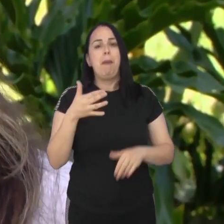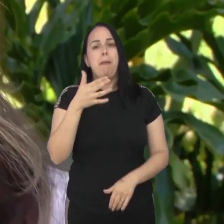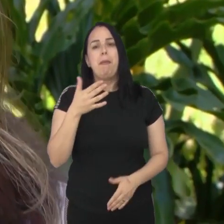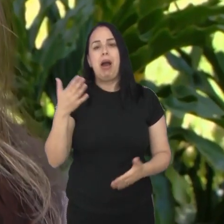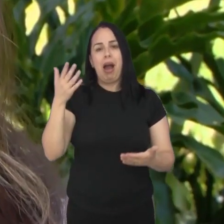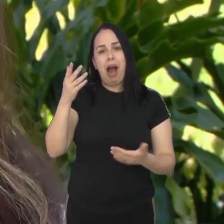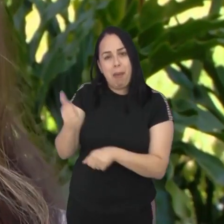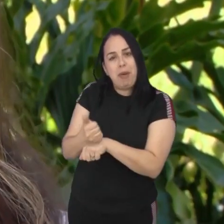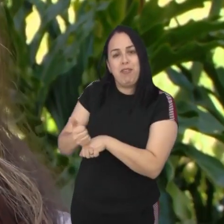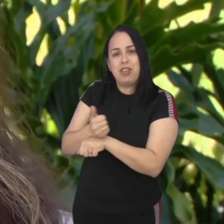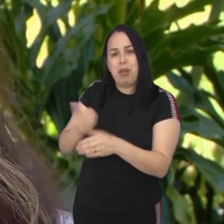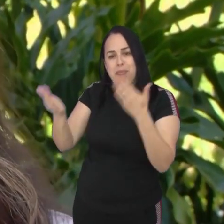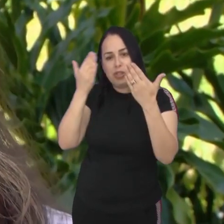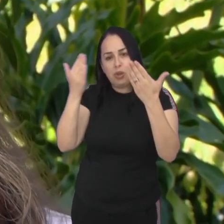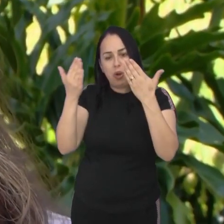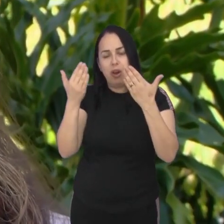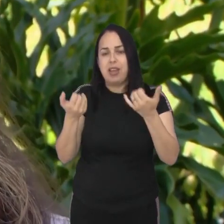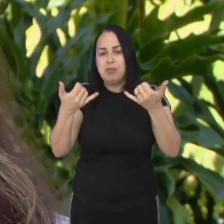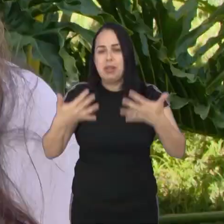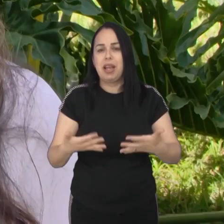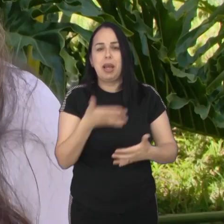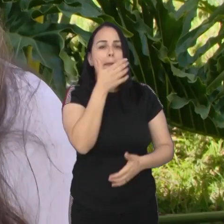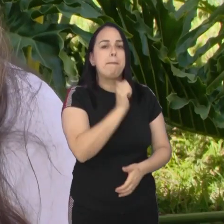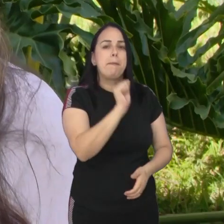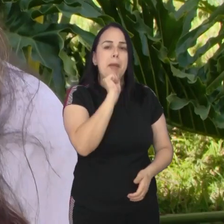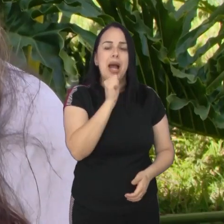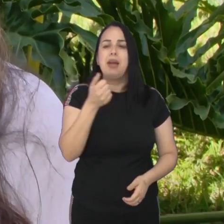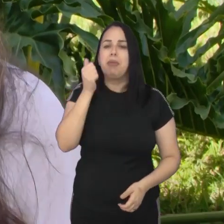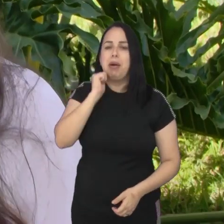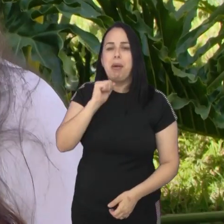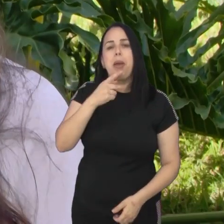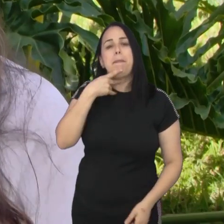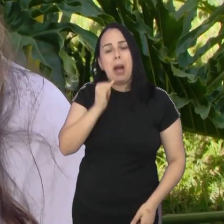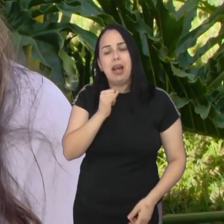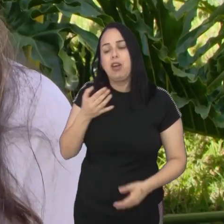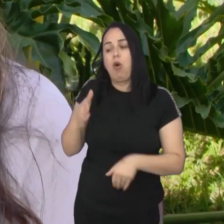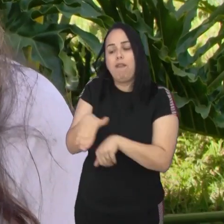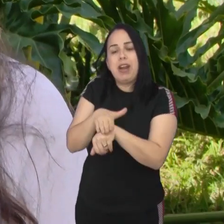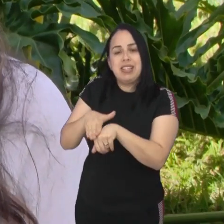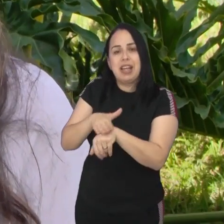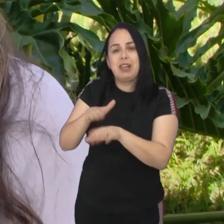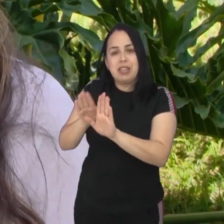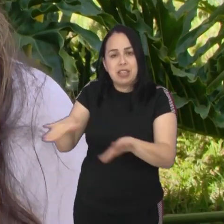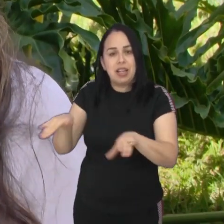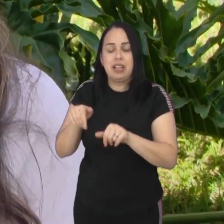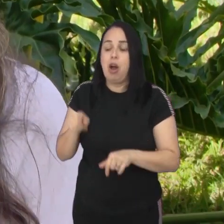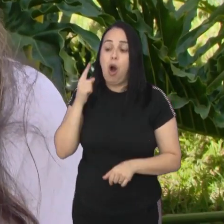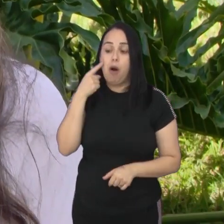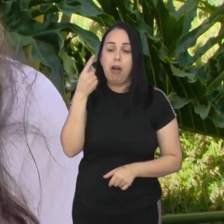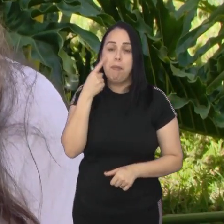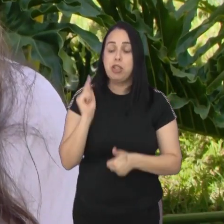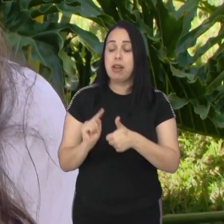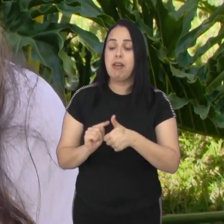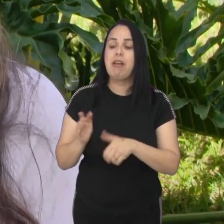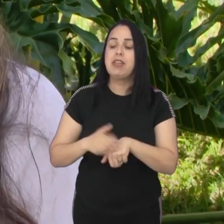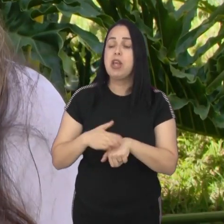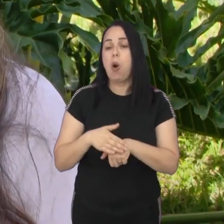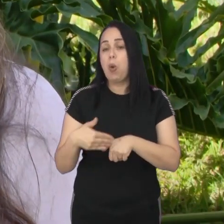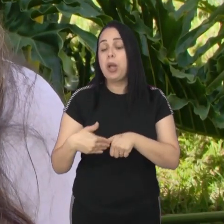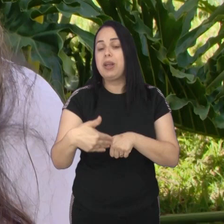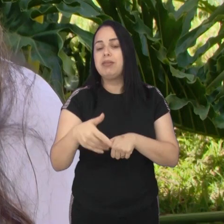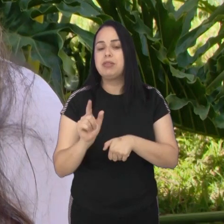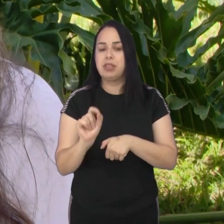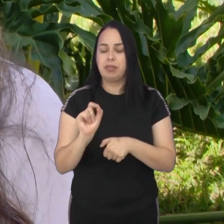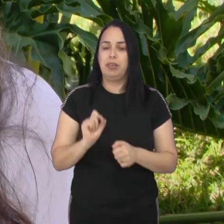boa conversa entre pais e filhos pode ajudar. Primeiro, estruturar o que vai ser feito de novo e apresentar para a criança.